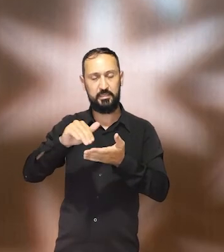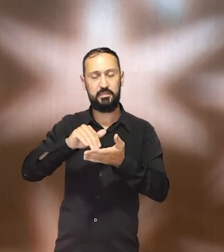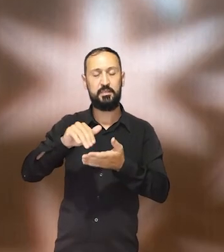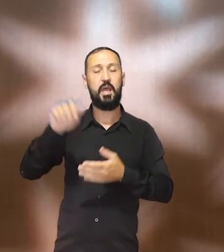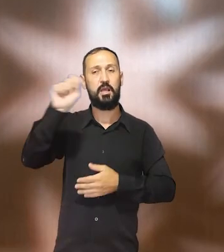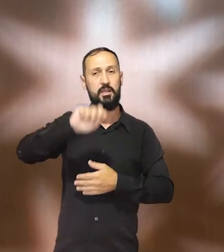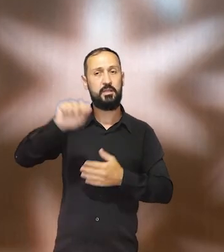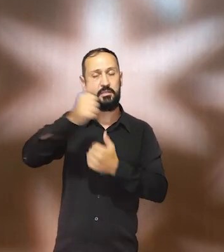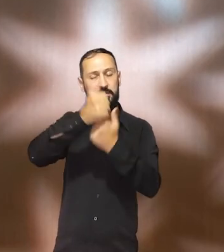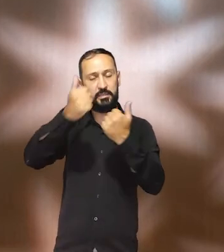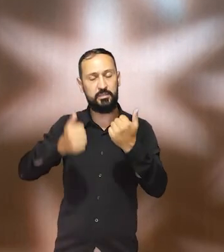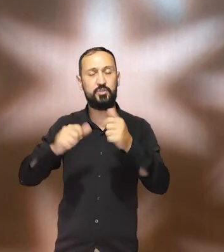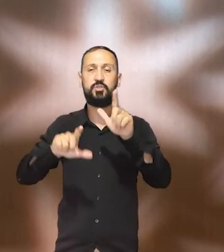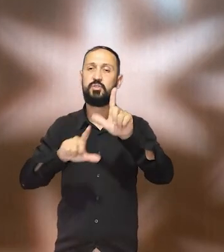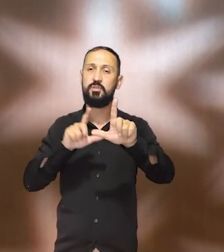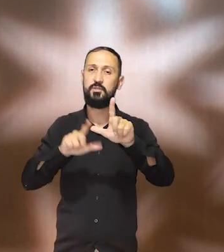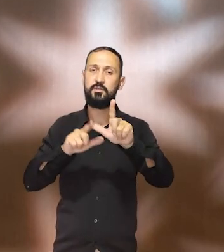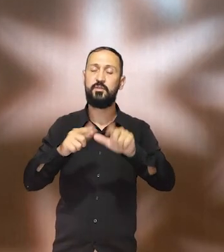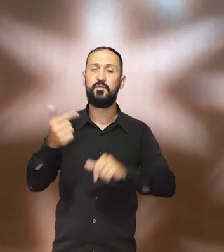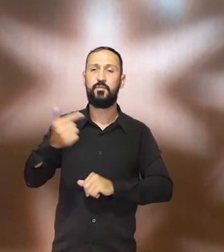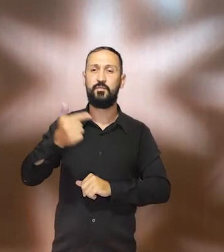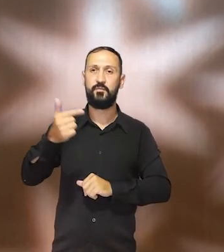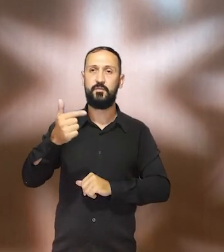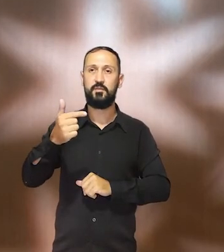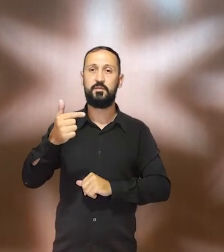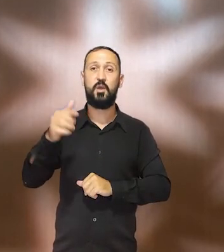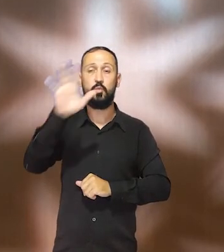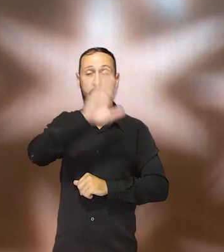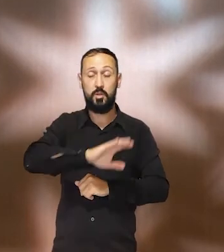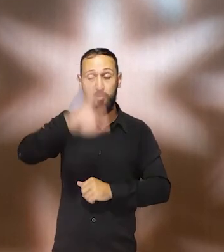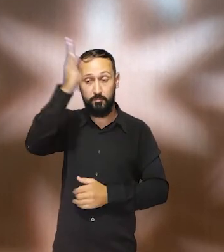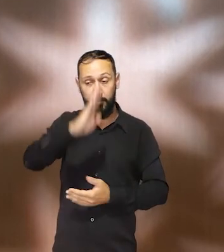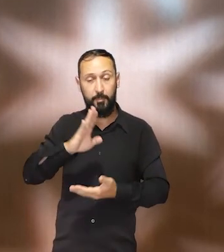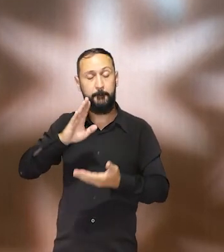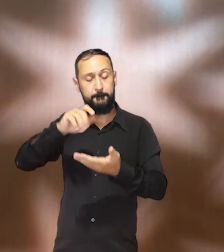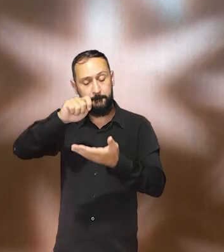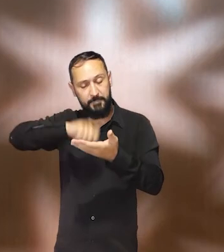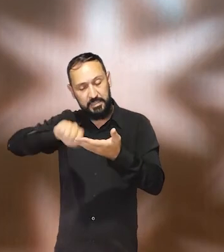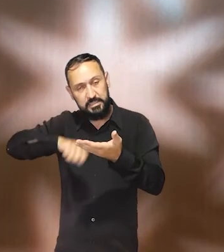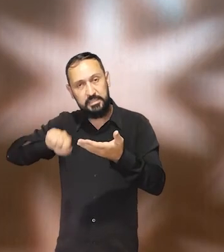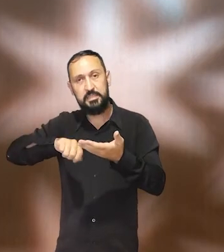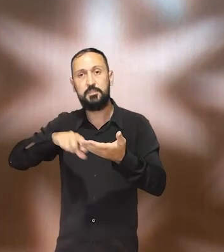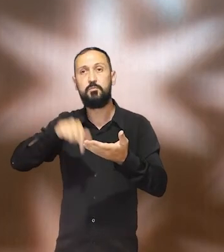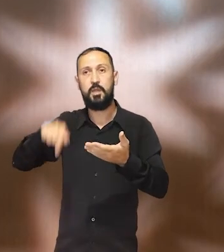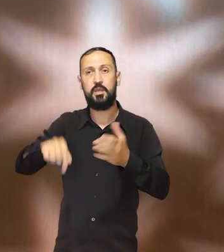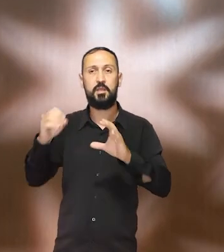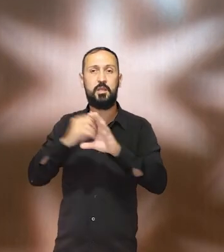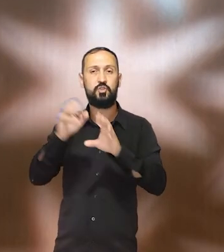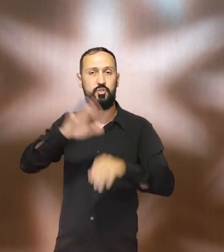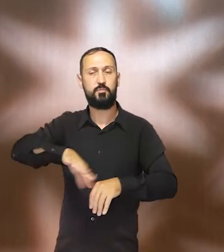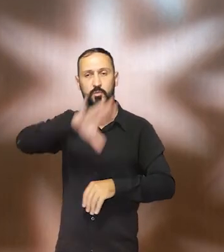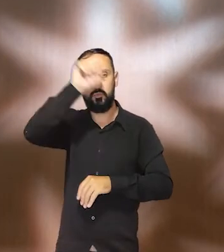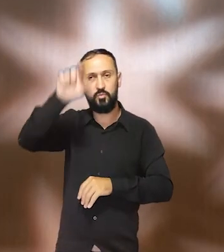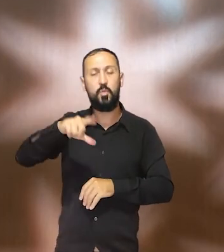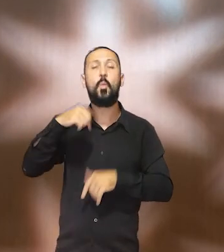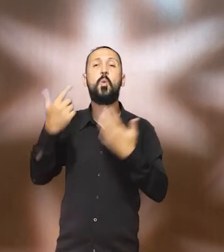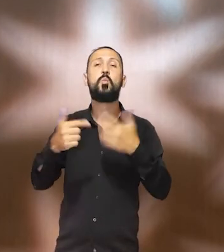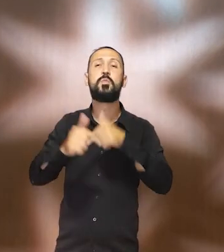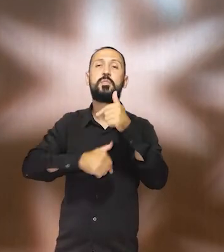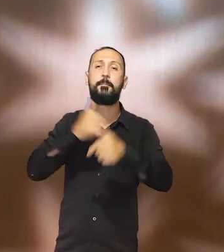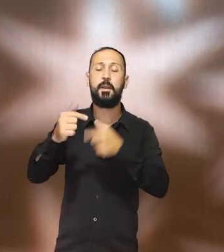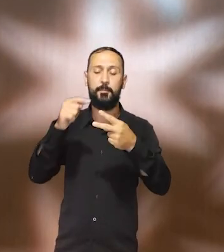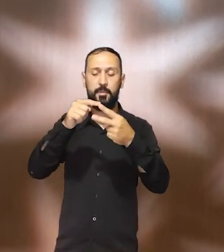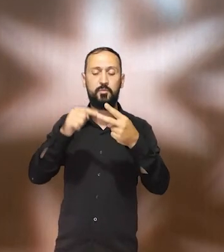Academia Sul-Mato-Grossense de Letras e vice-presidente da União Brasileira de Escritores, seccional Mato Grosso do Sul. Quais os